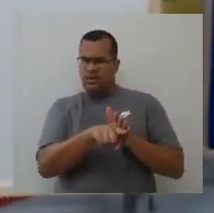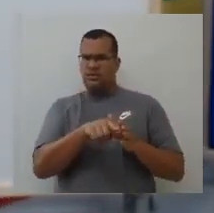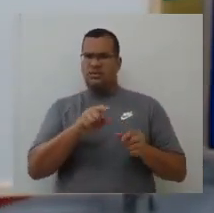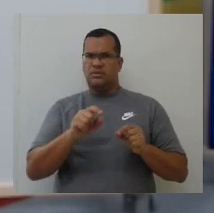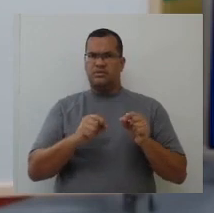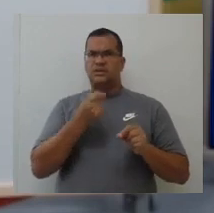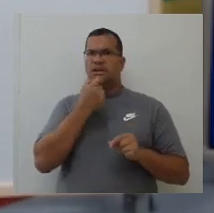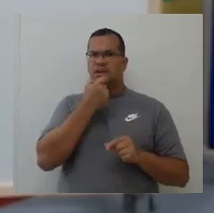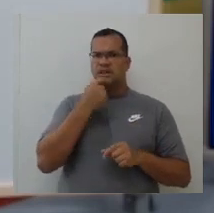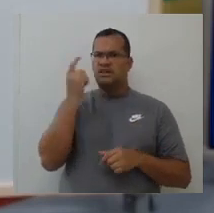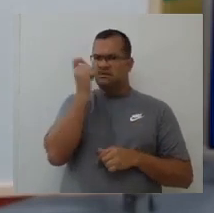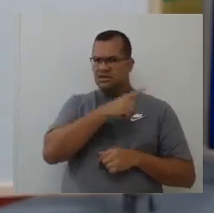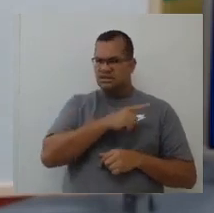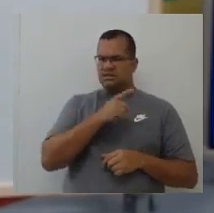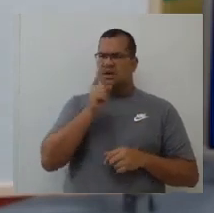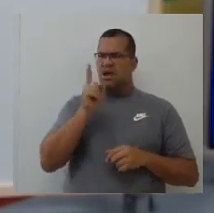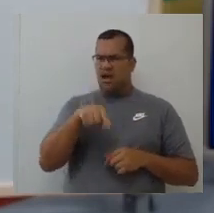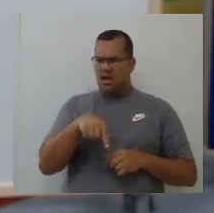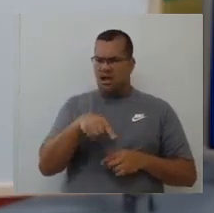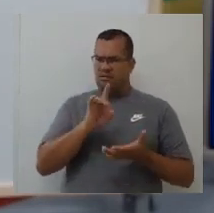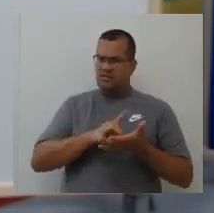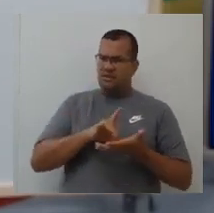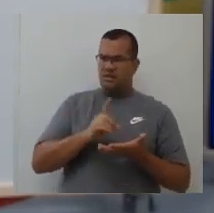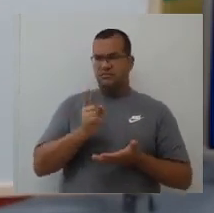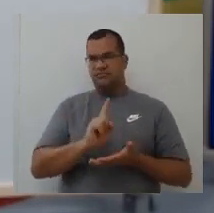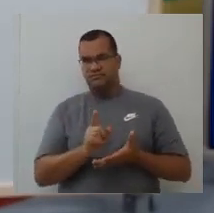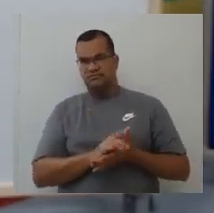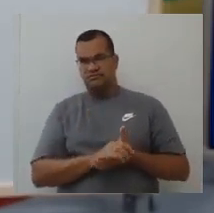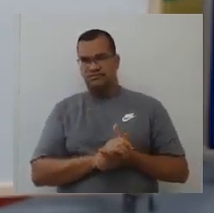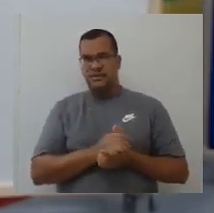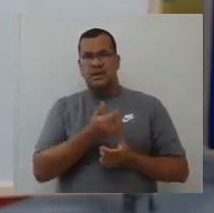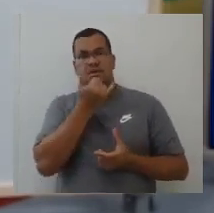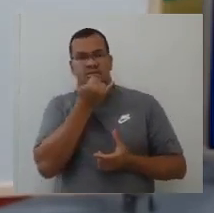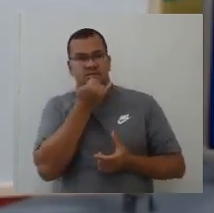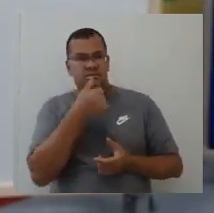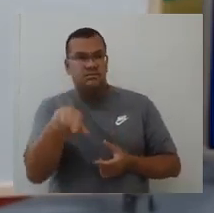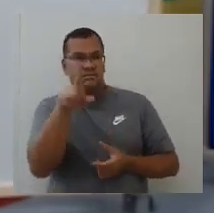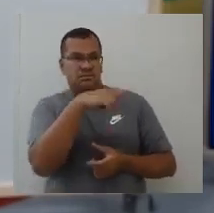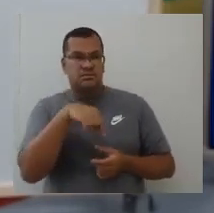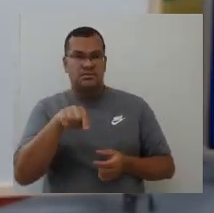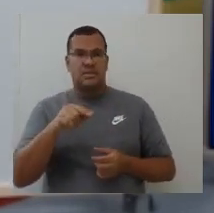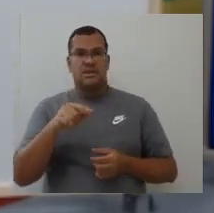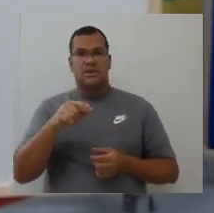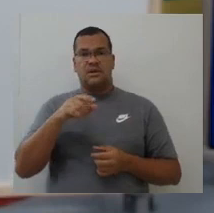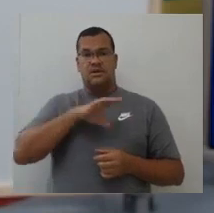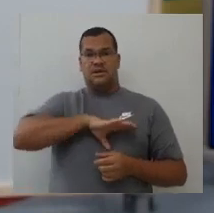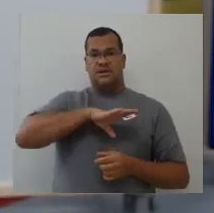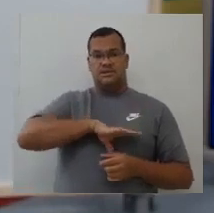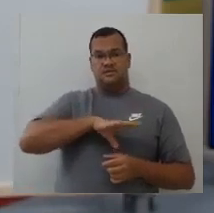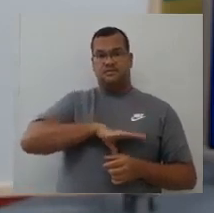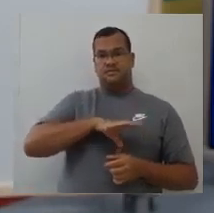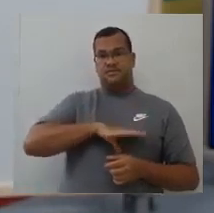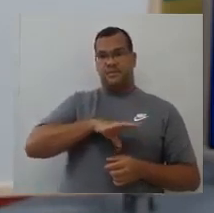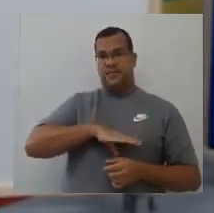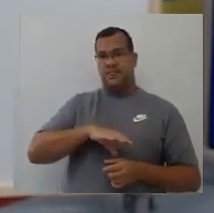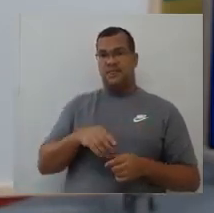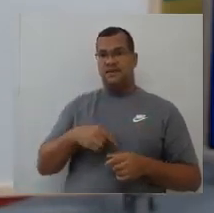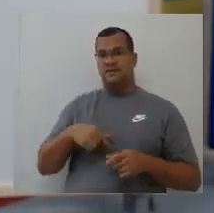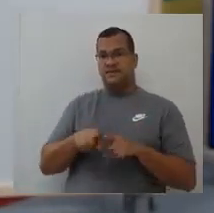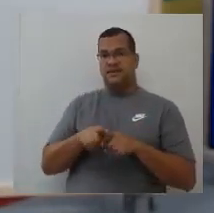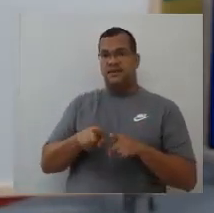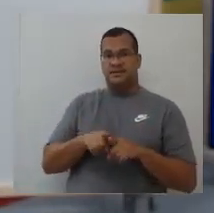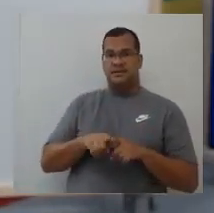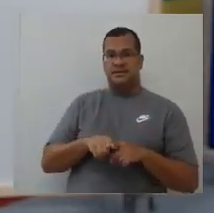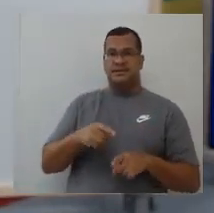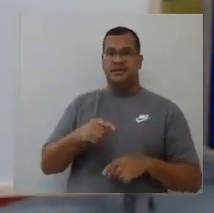inglês difícil. Será que realmente é difícil? Perdão aí, professores de língua portuguesa, perdão, Luiz Fernando, que é o